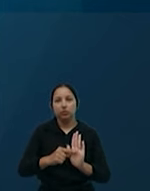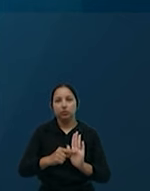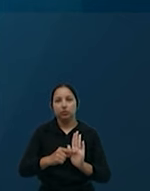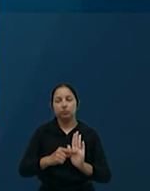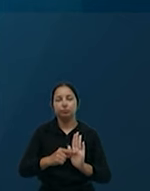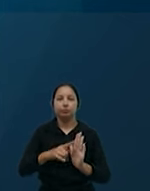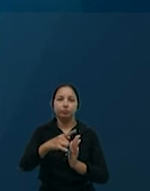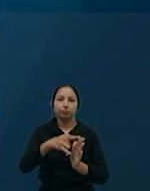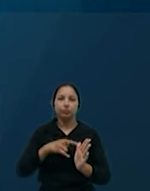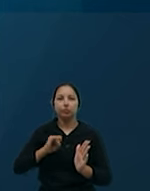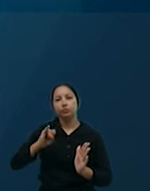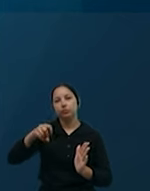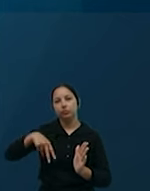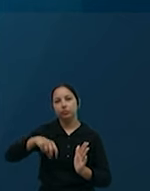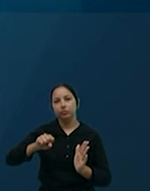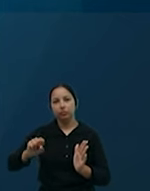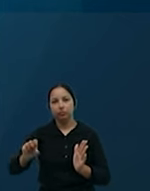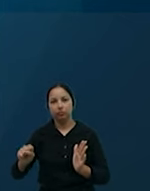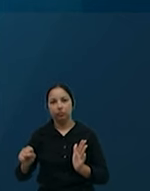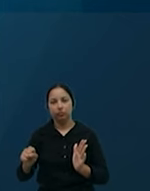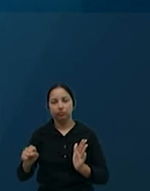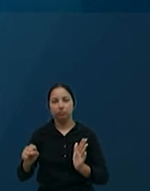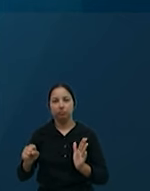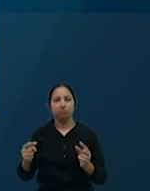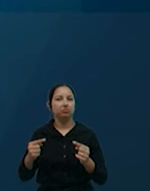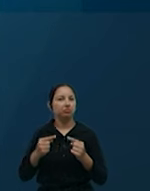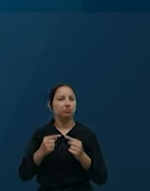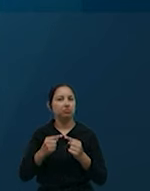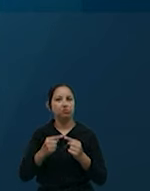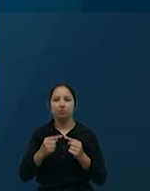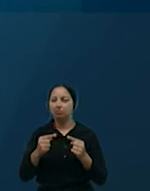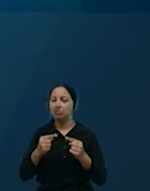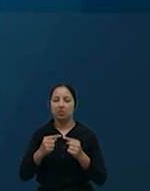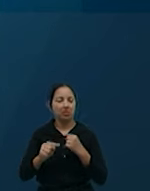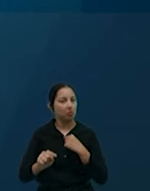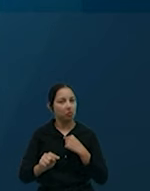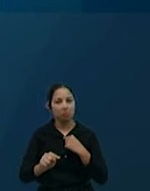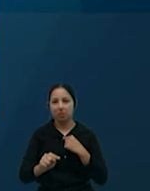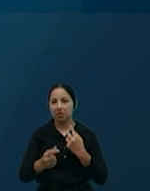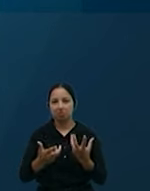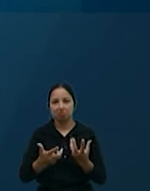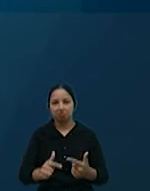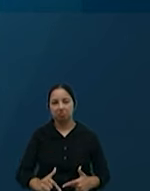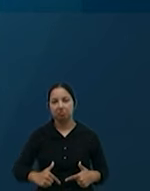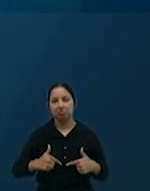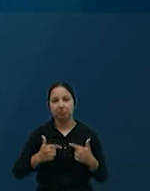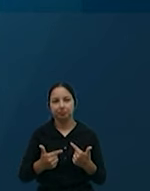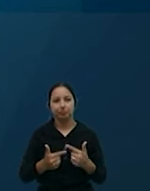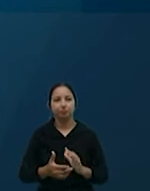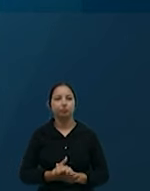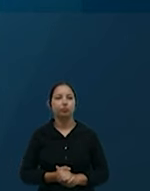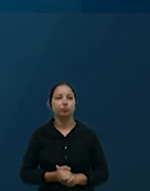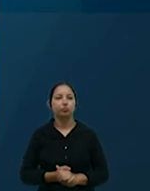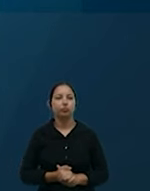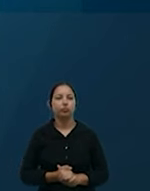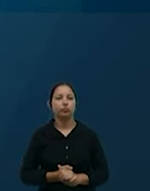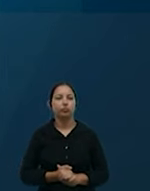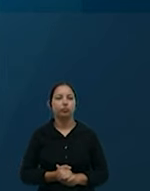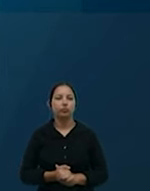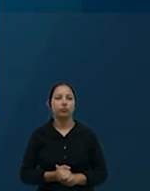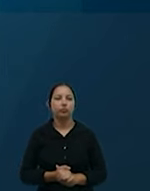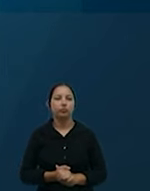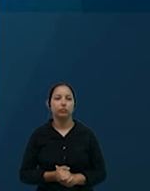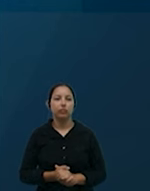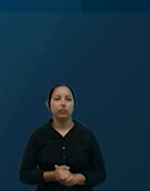administrativa não configura um interesse de agir. Entretanto, na hipótese de não ser acolhida essa